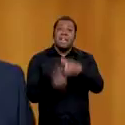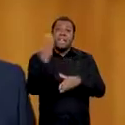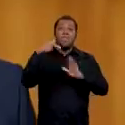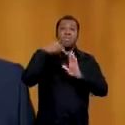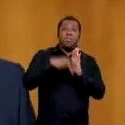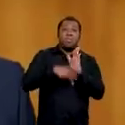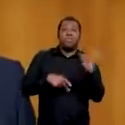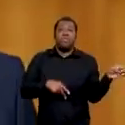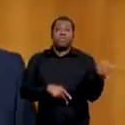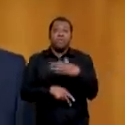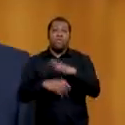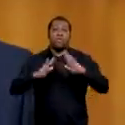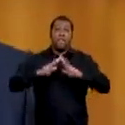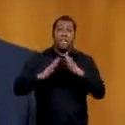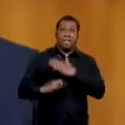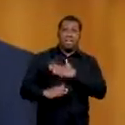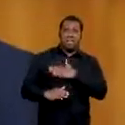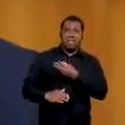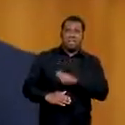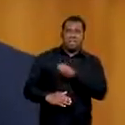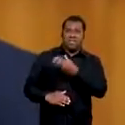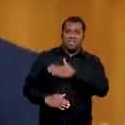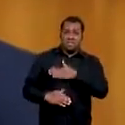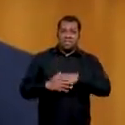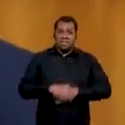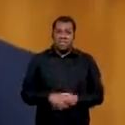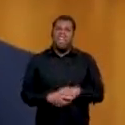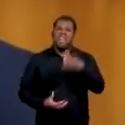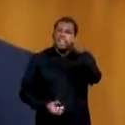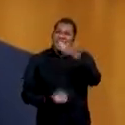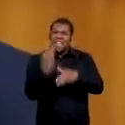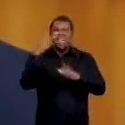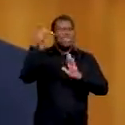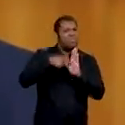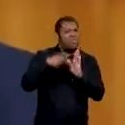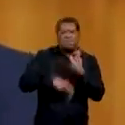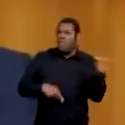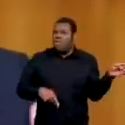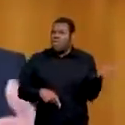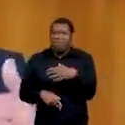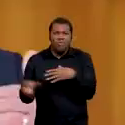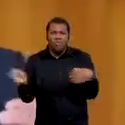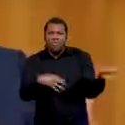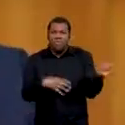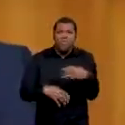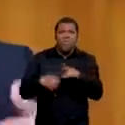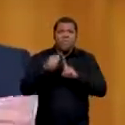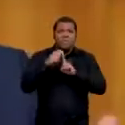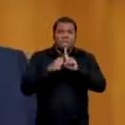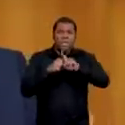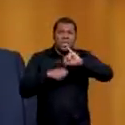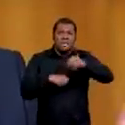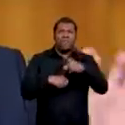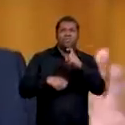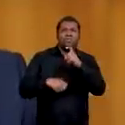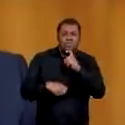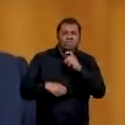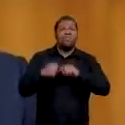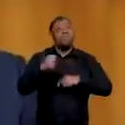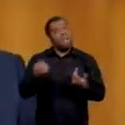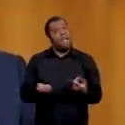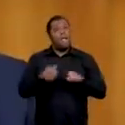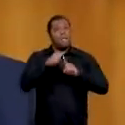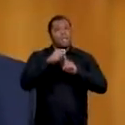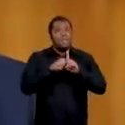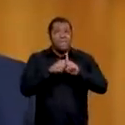Vida. Sabe, nós vamos lançar muitos programas agora no mês de julho, para que em agosto a gente comece já